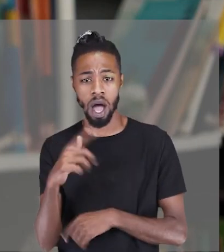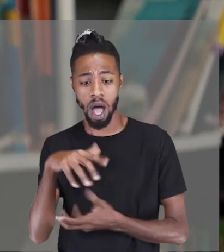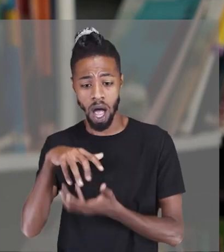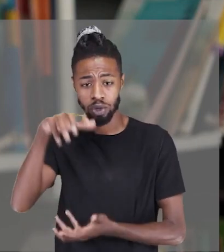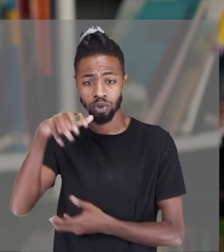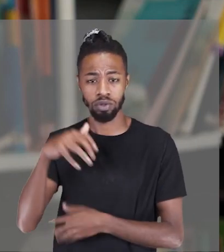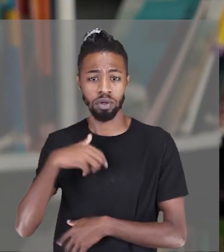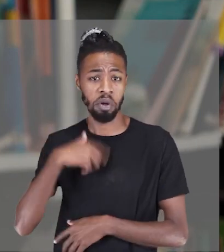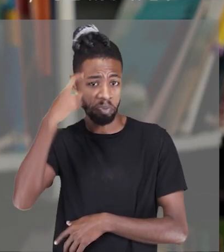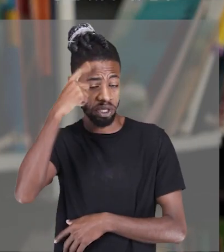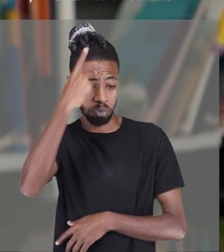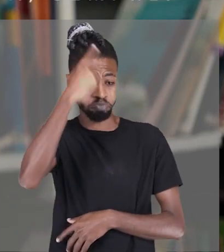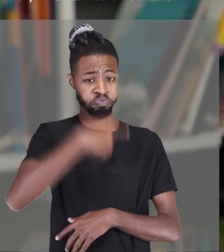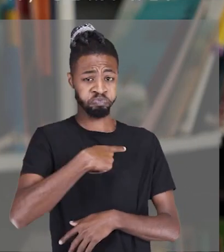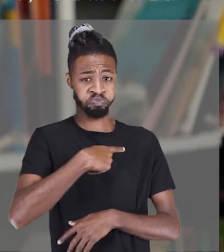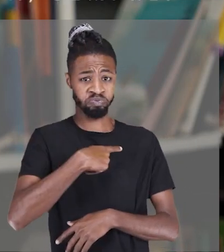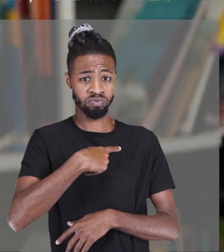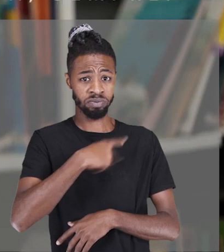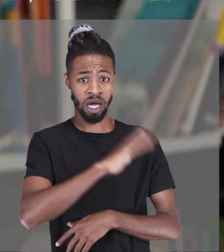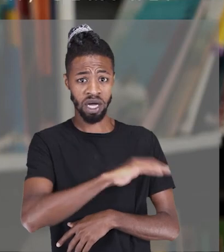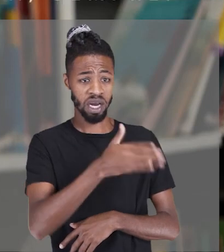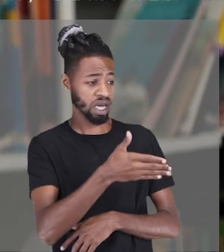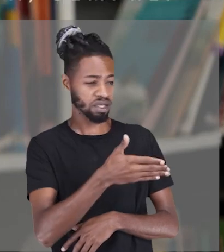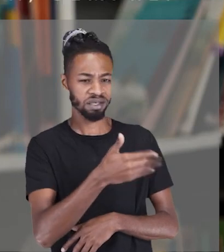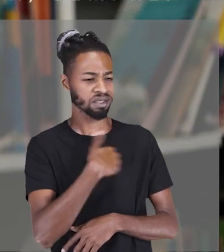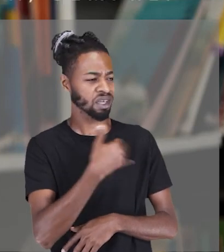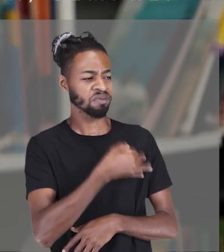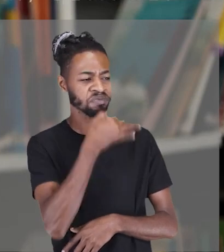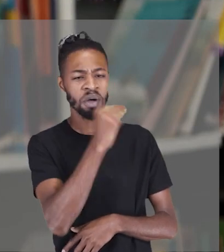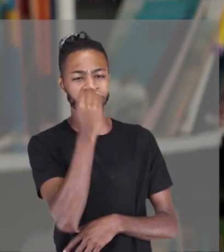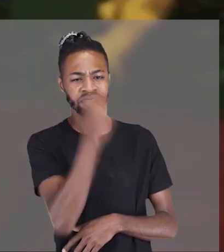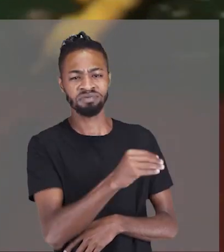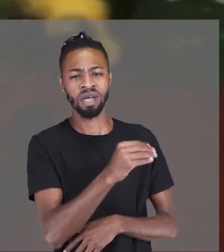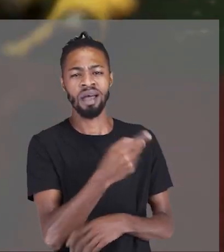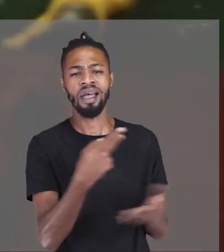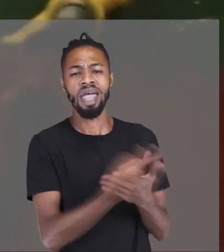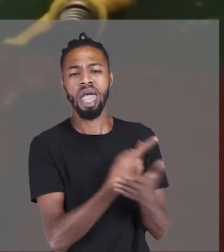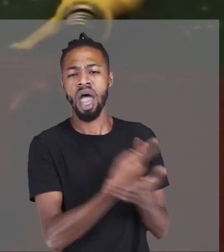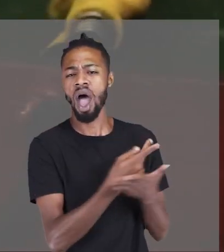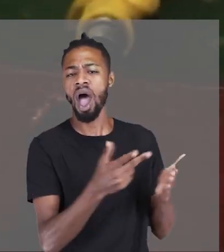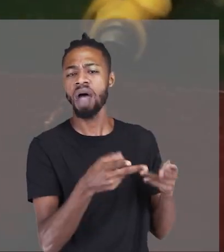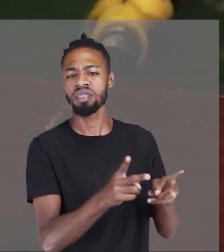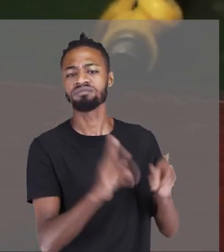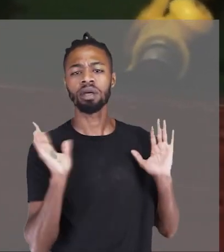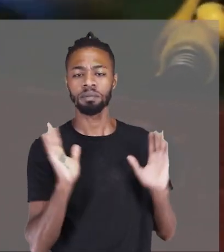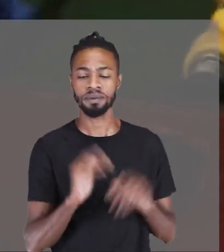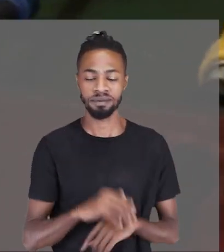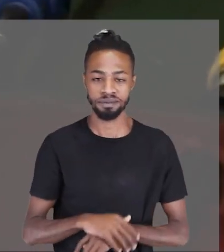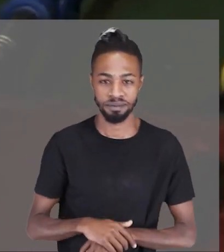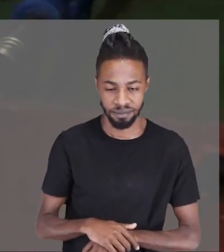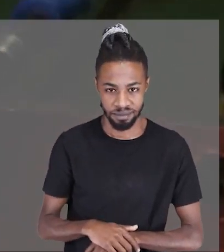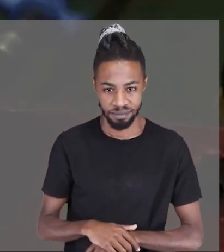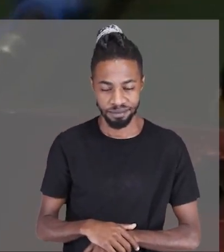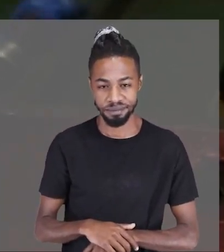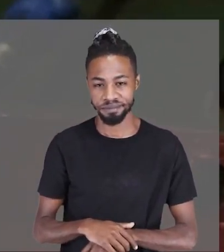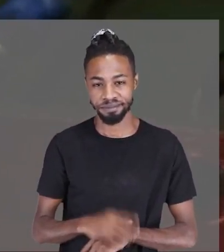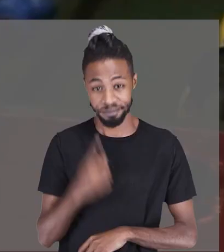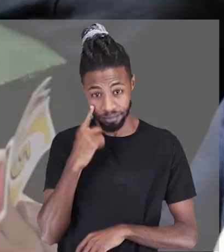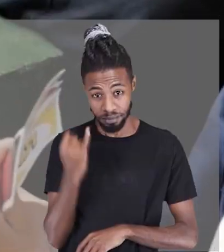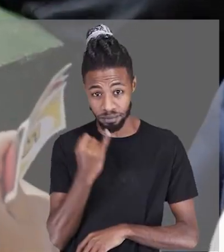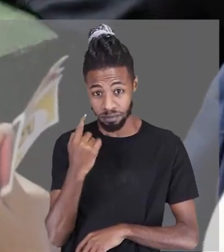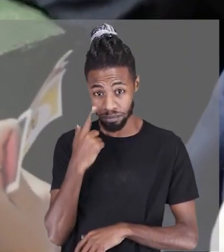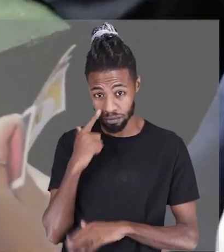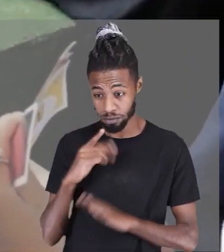lado dele e a criança não tem lado. Ela está errada, sempre. A importância do grupo de amigos e da